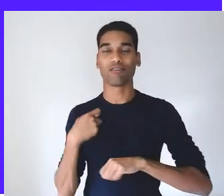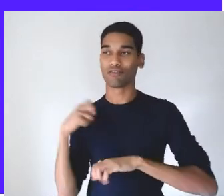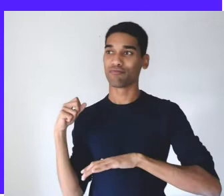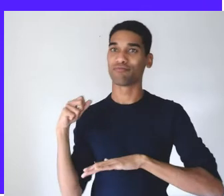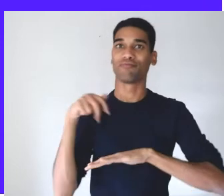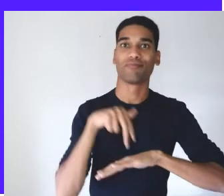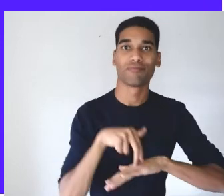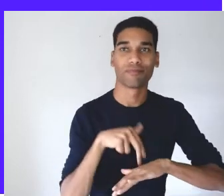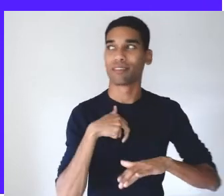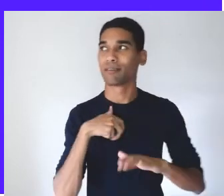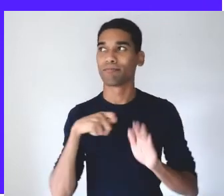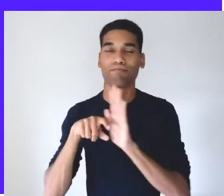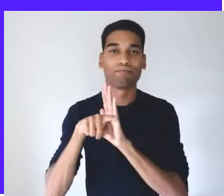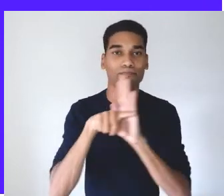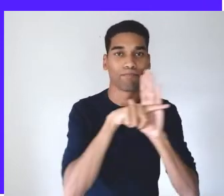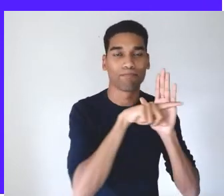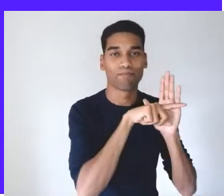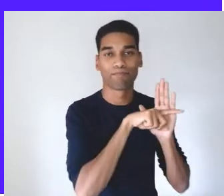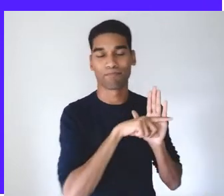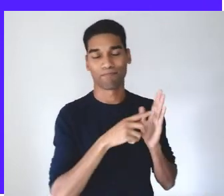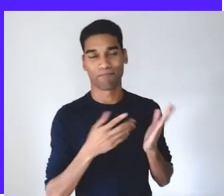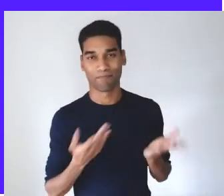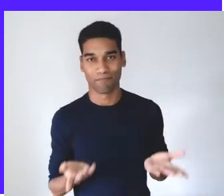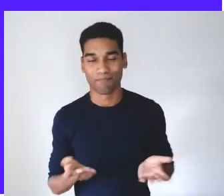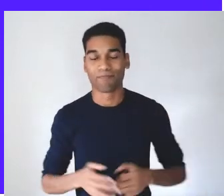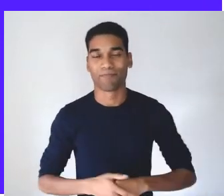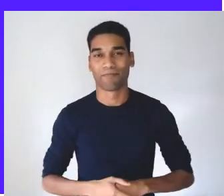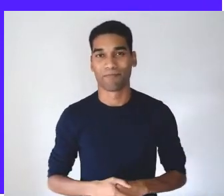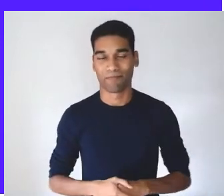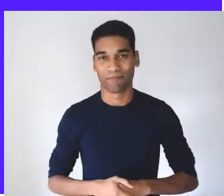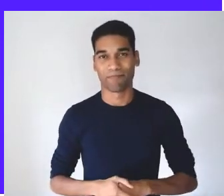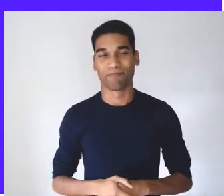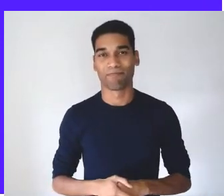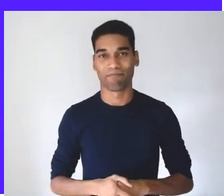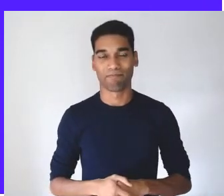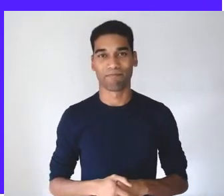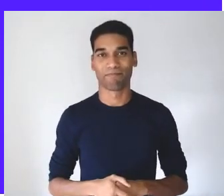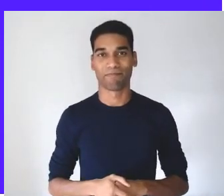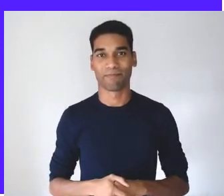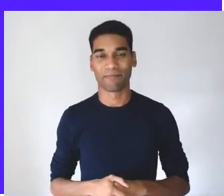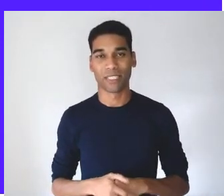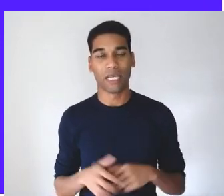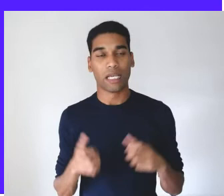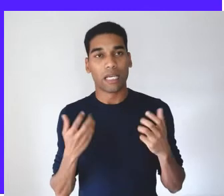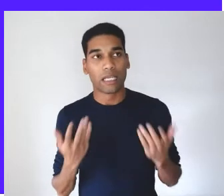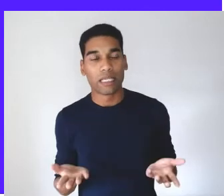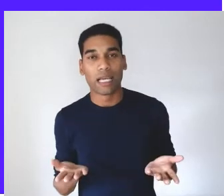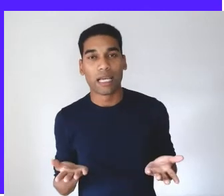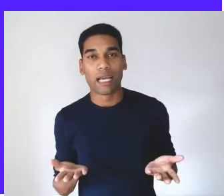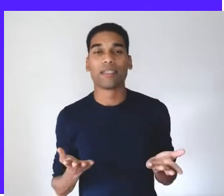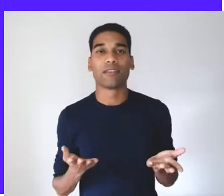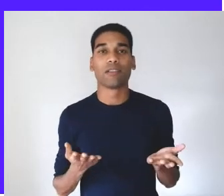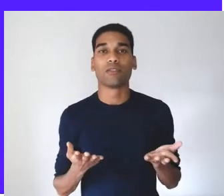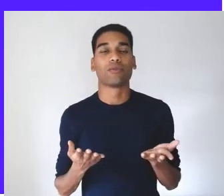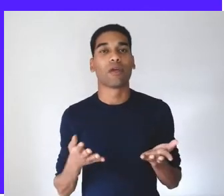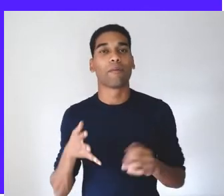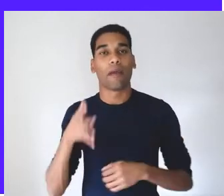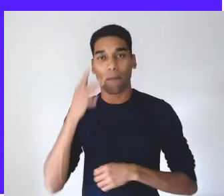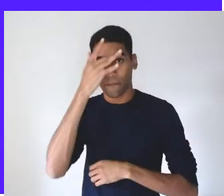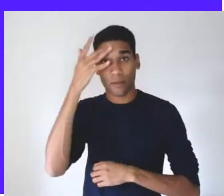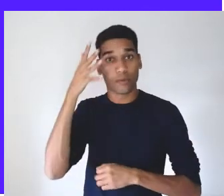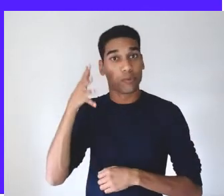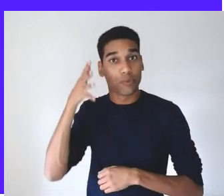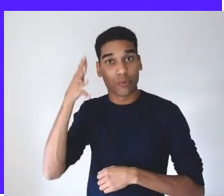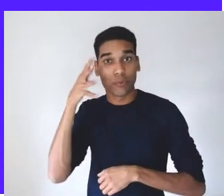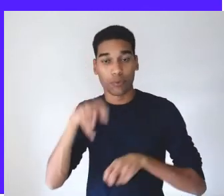eu não sou das minhas três aí co-participantes do painel, eu não sou uma pessoa muito bem articulada. Não sei